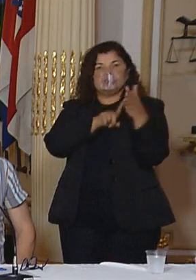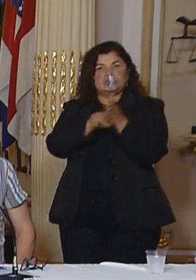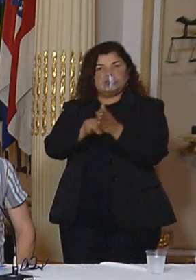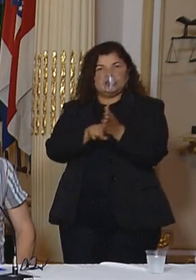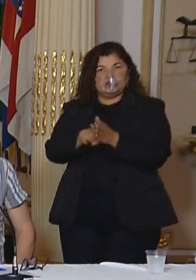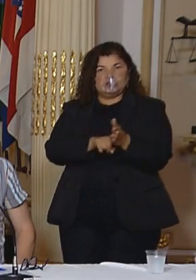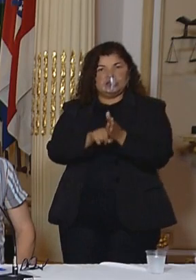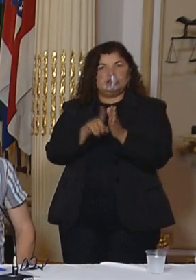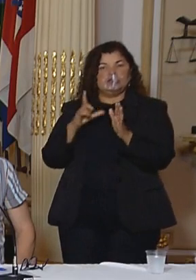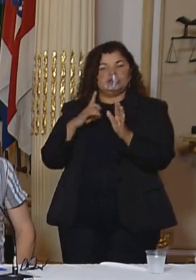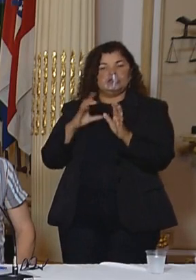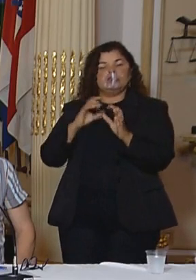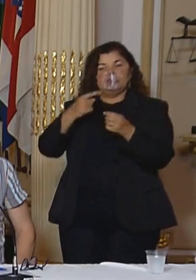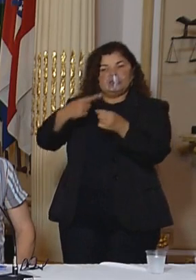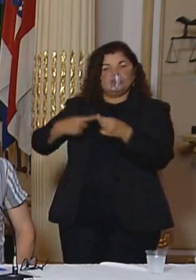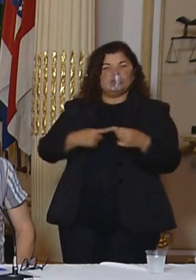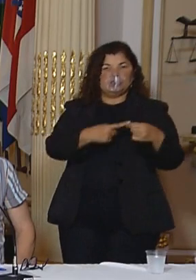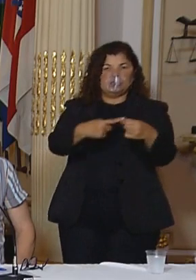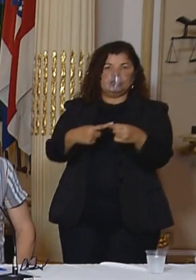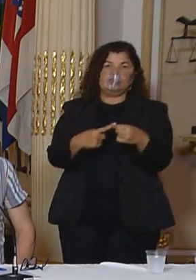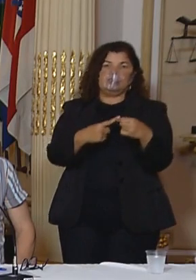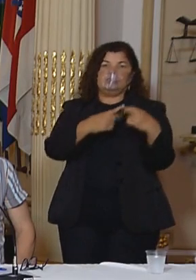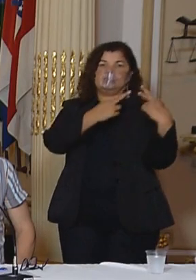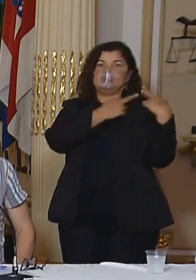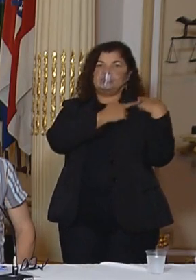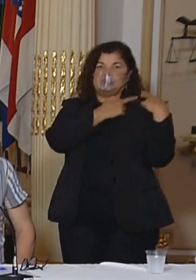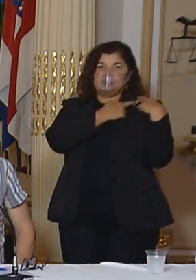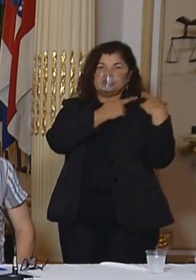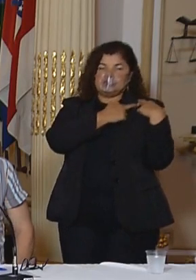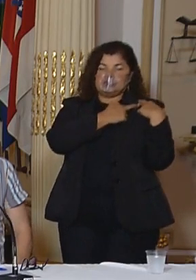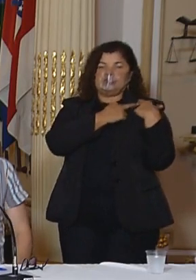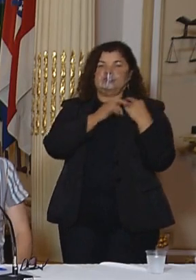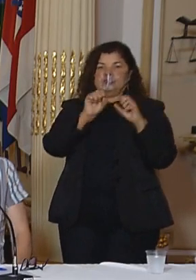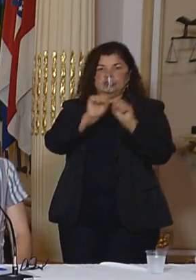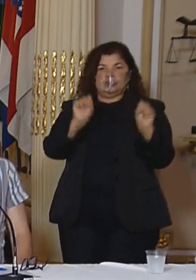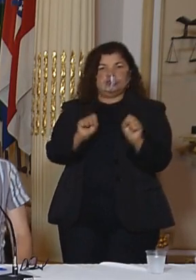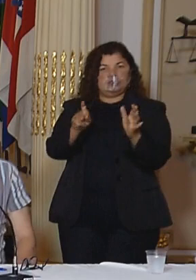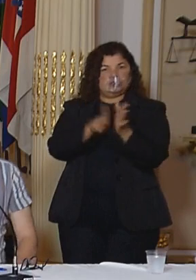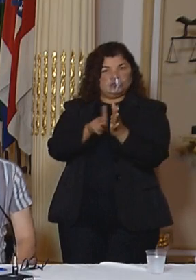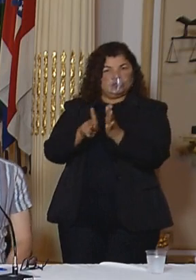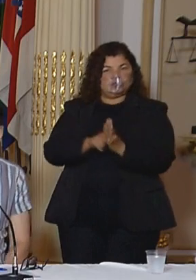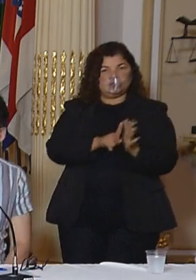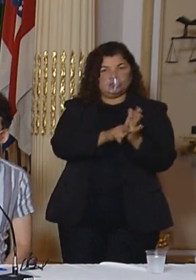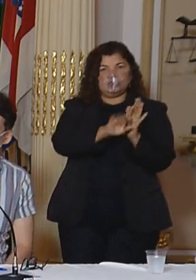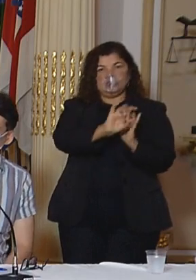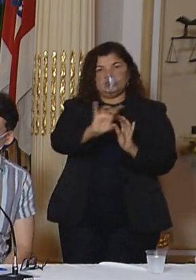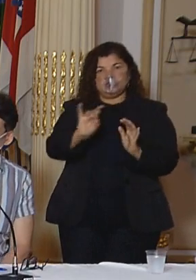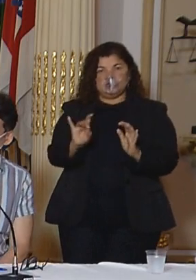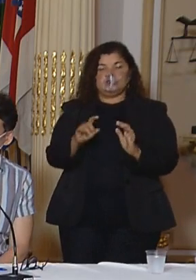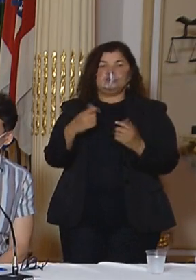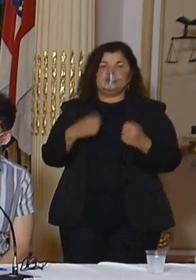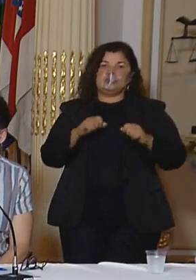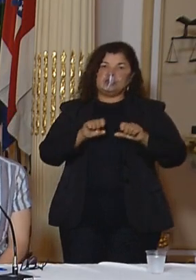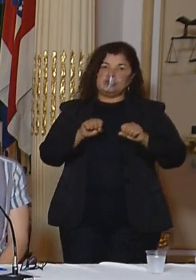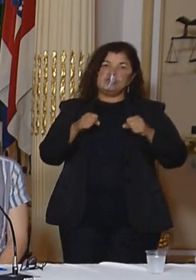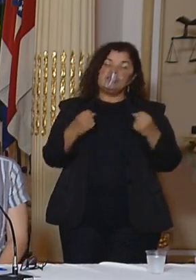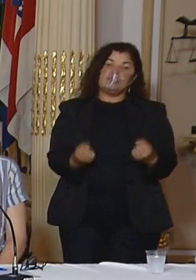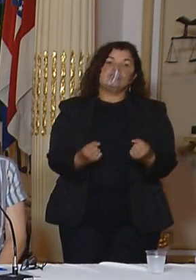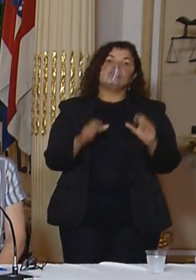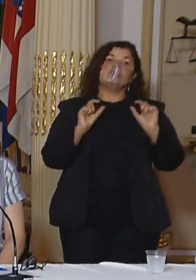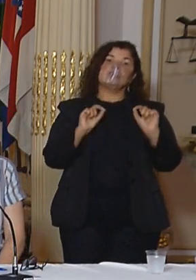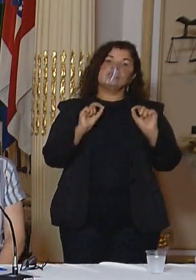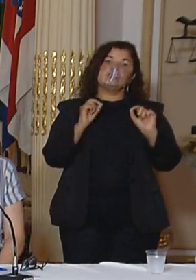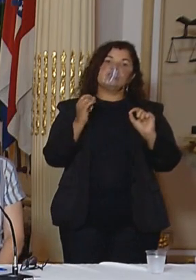muito a cargo dos municípios, né, dentro dos sistemas. Então, a gente tem que reforçar sempre aqui a importância